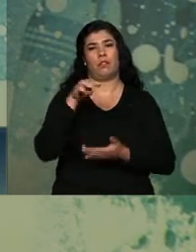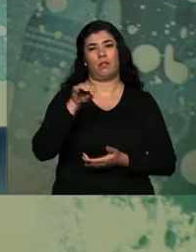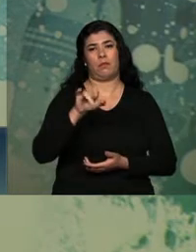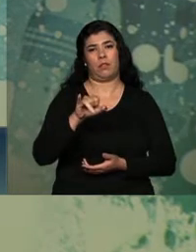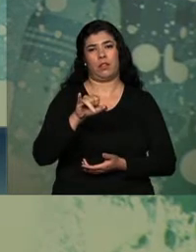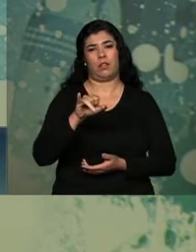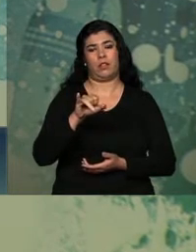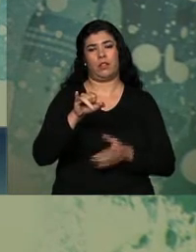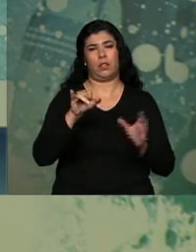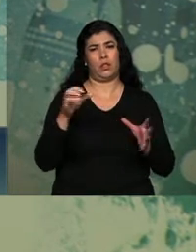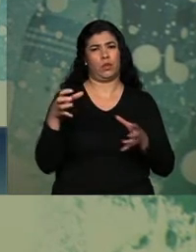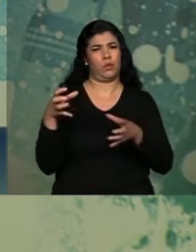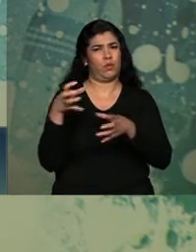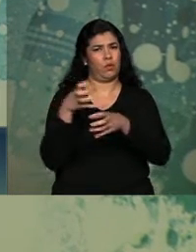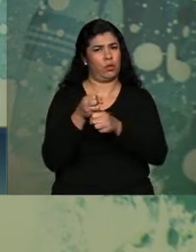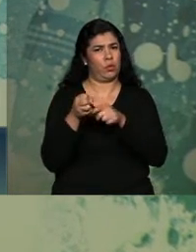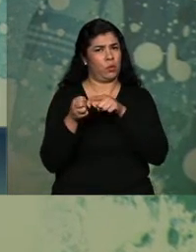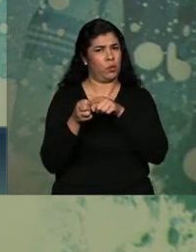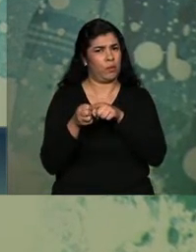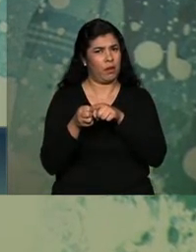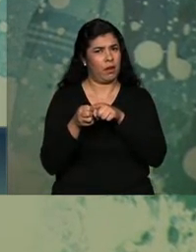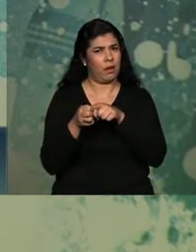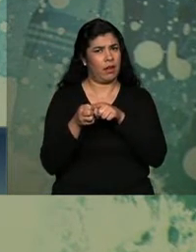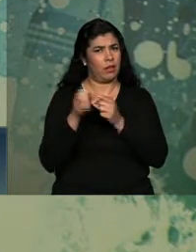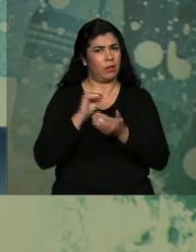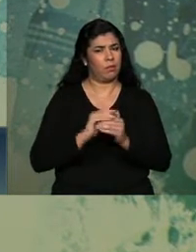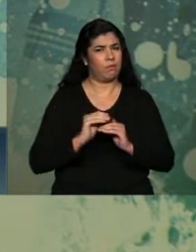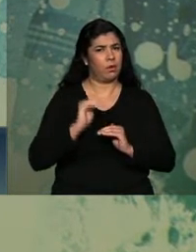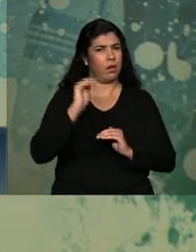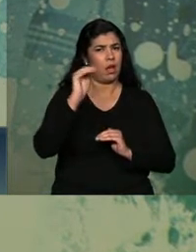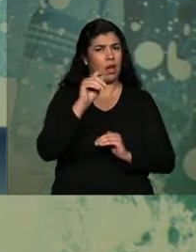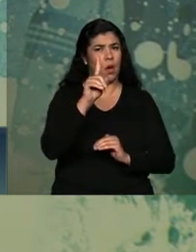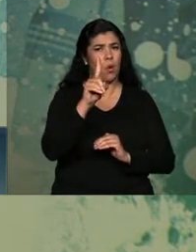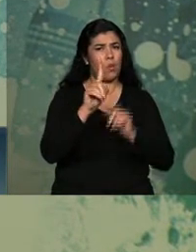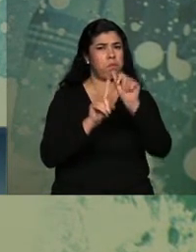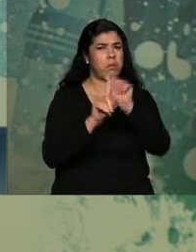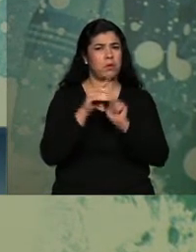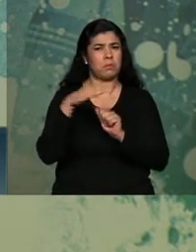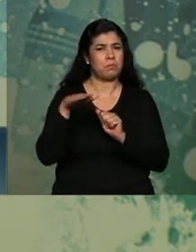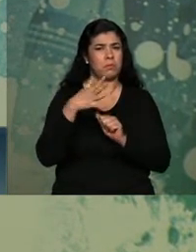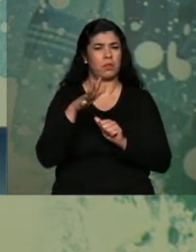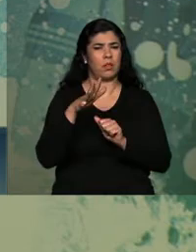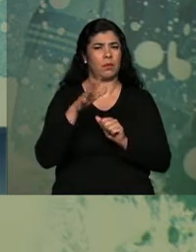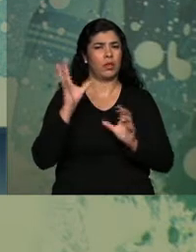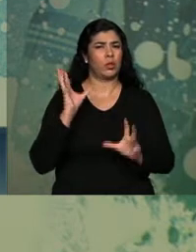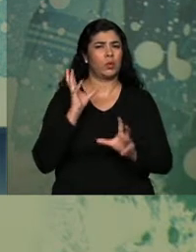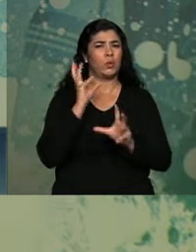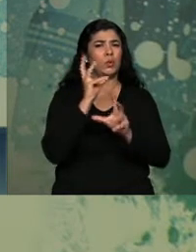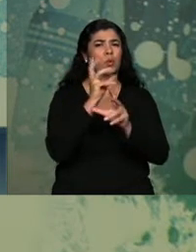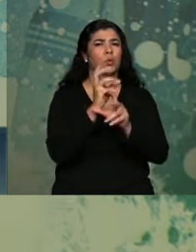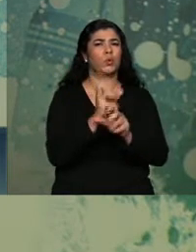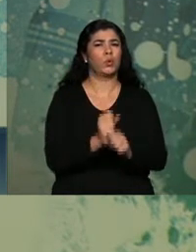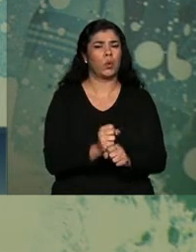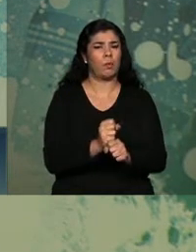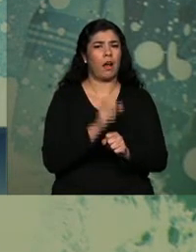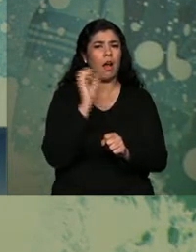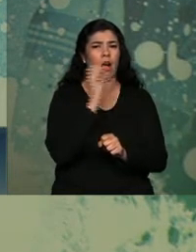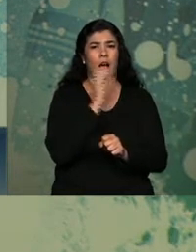Soma com o MEI, nós vamos bater dentro de um mês e meio a marca de 10